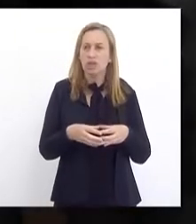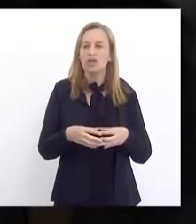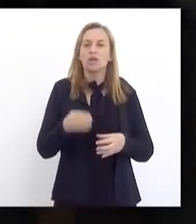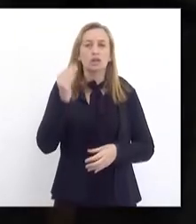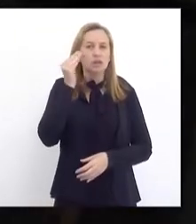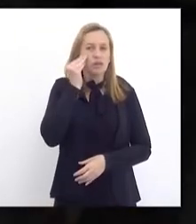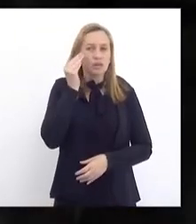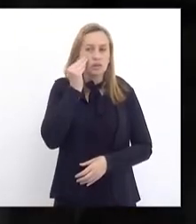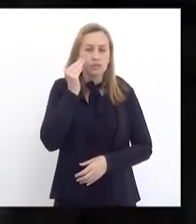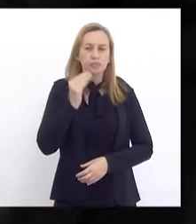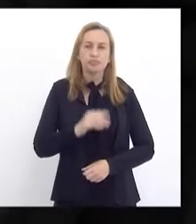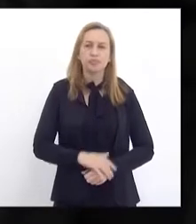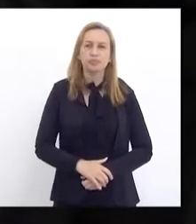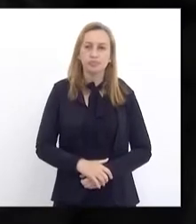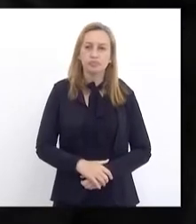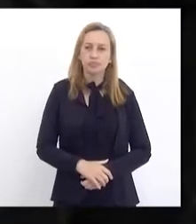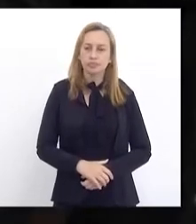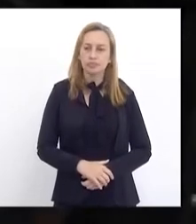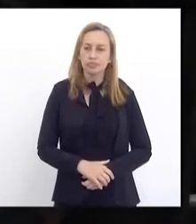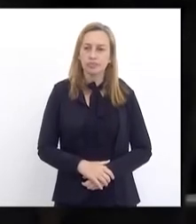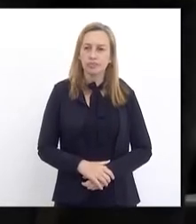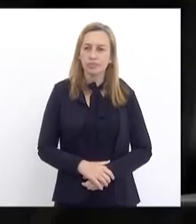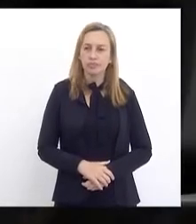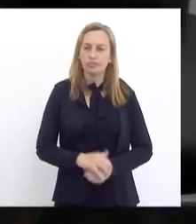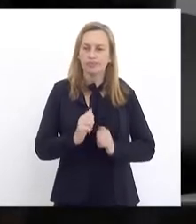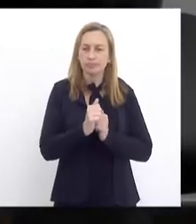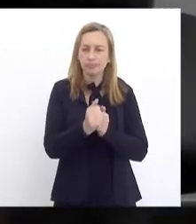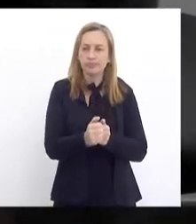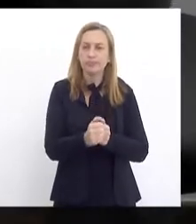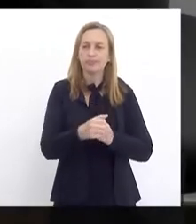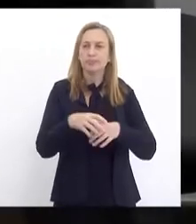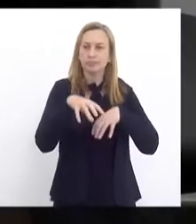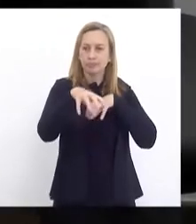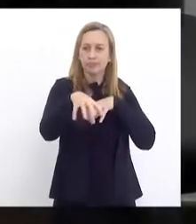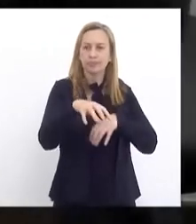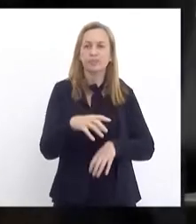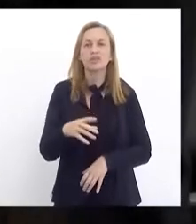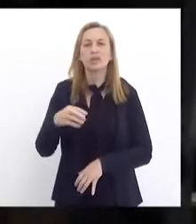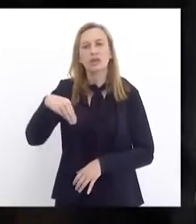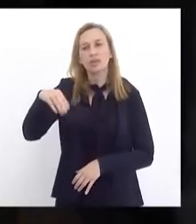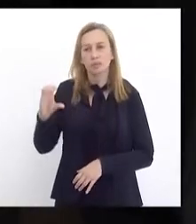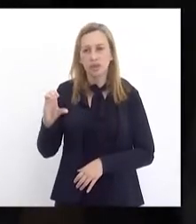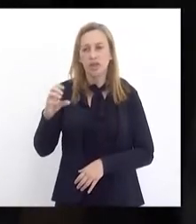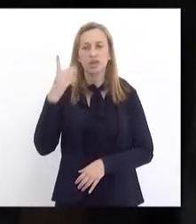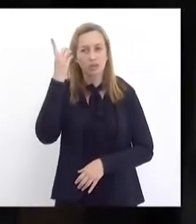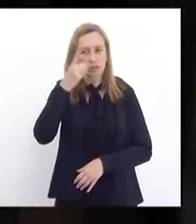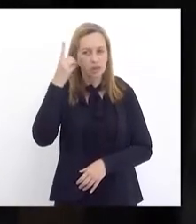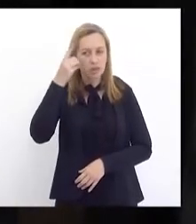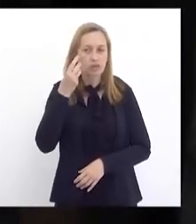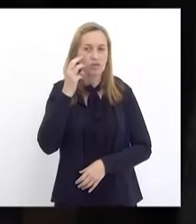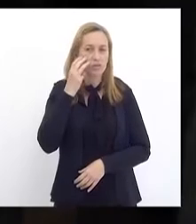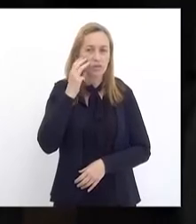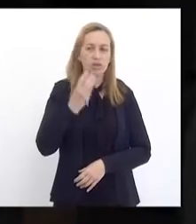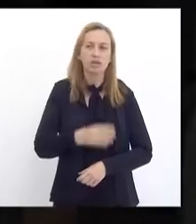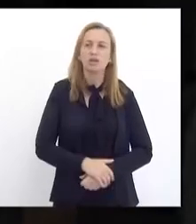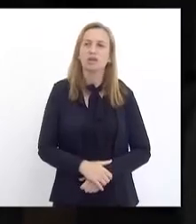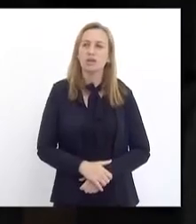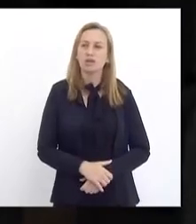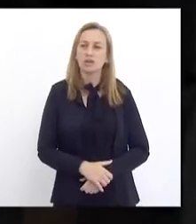Mônica Francisco, né, que nos acompanha também, deputado Mink, deputado Valdeque